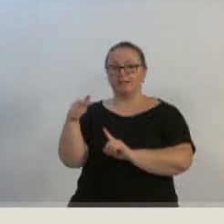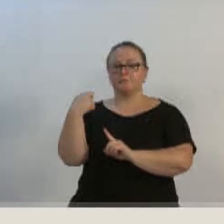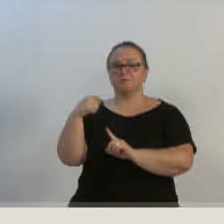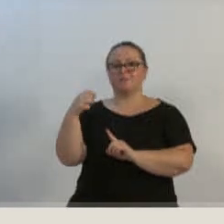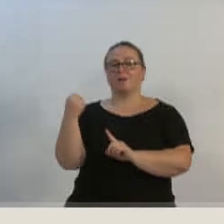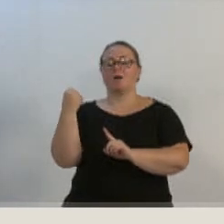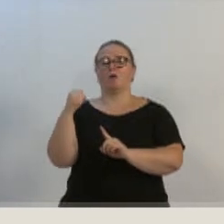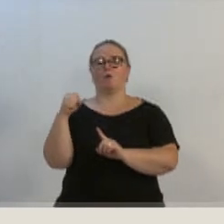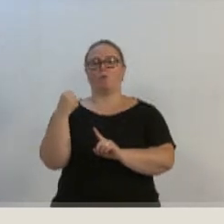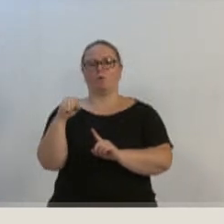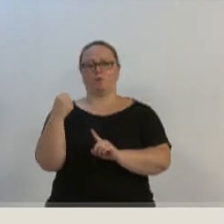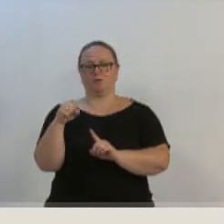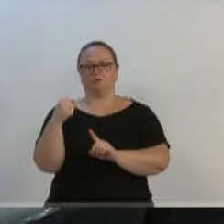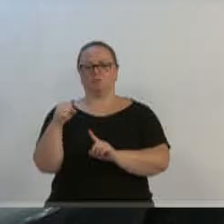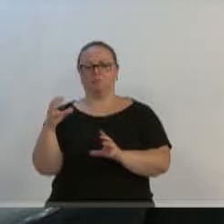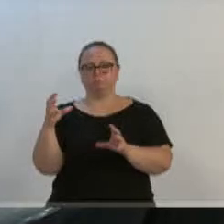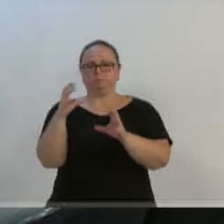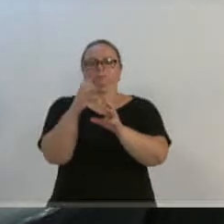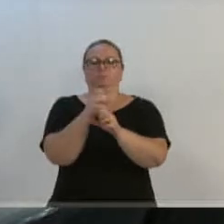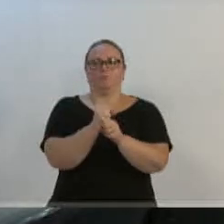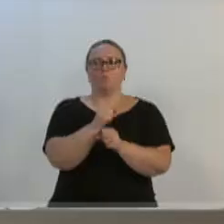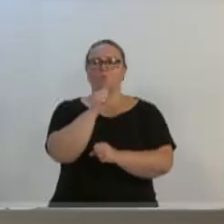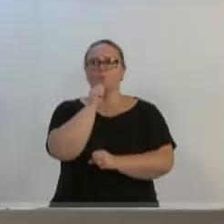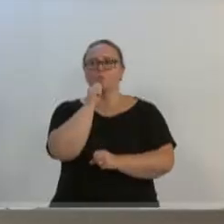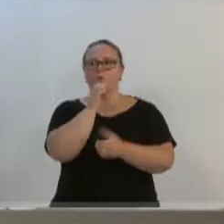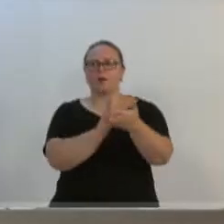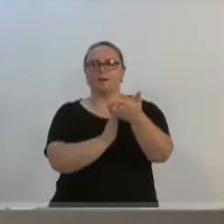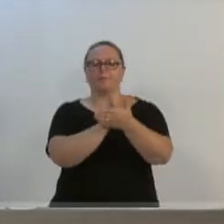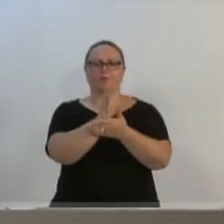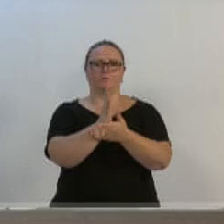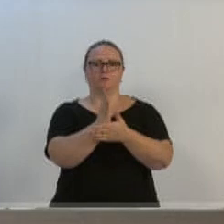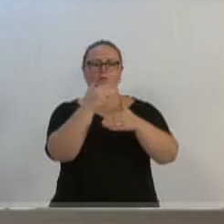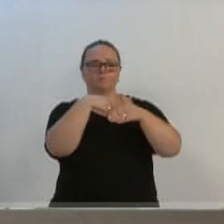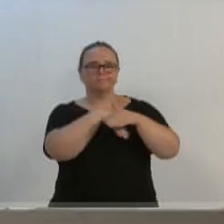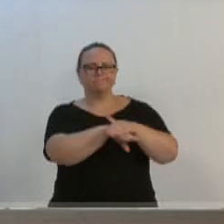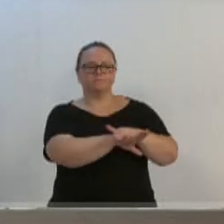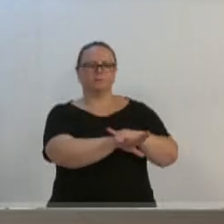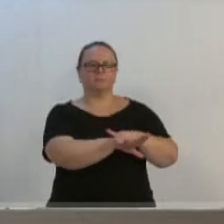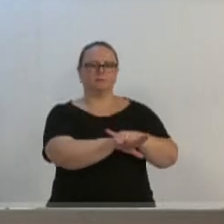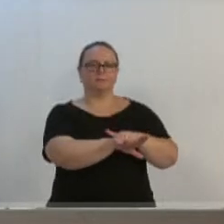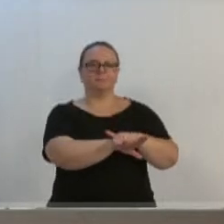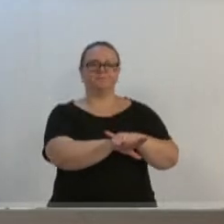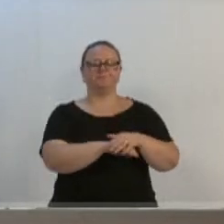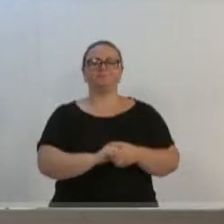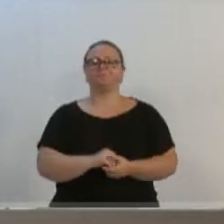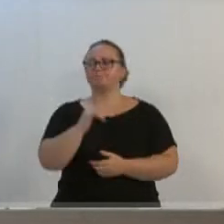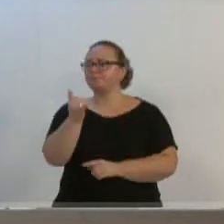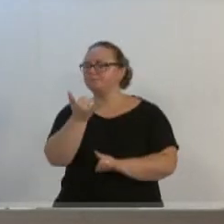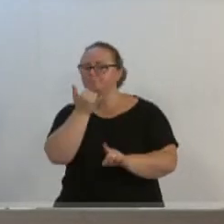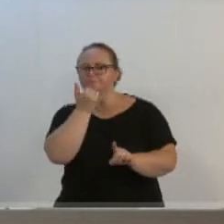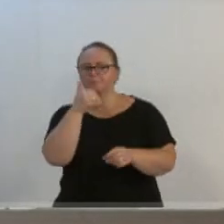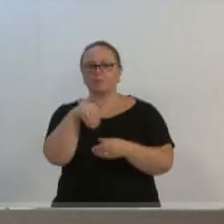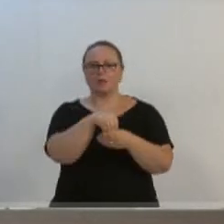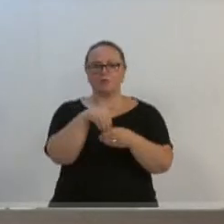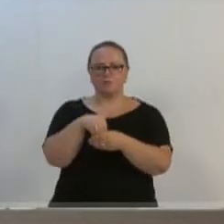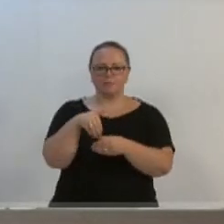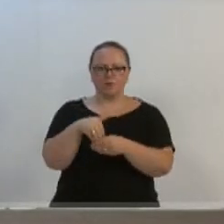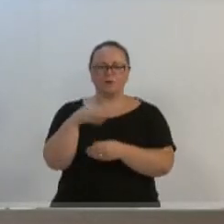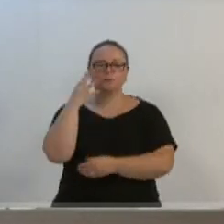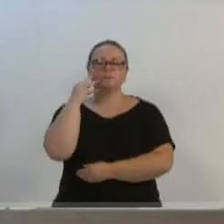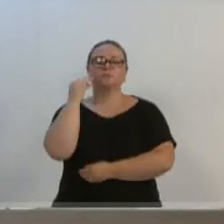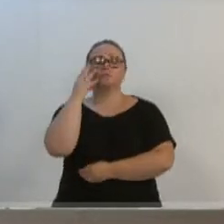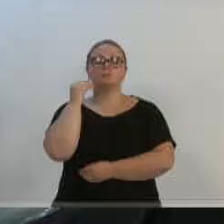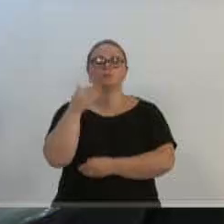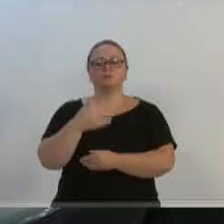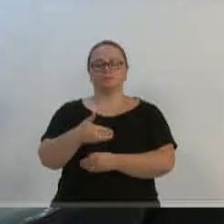8 votos. Então, não conseguiu a aprovação, portanto, vai ao arquivo. Justificativa de voto, vereador Gilson de Souza, em